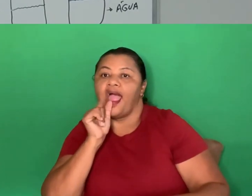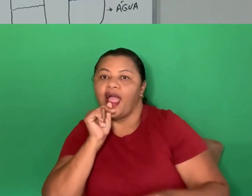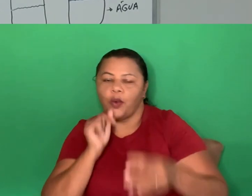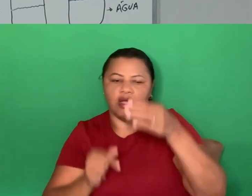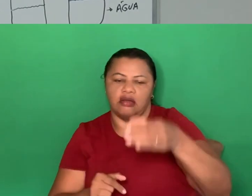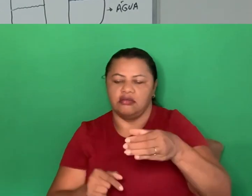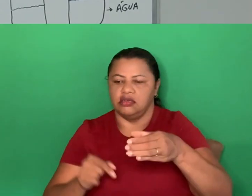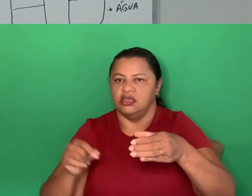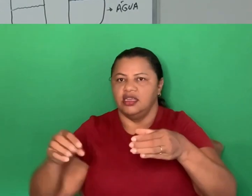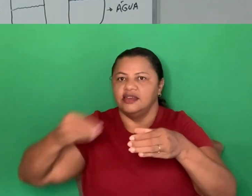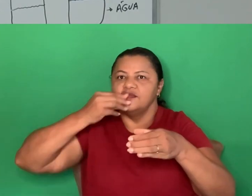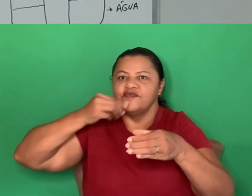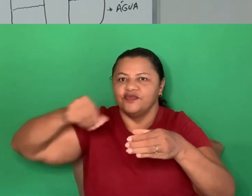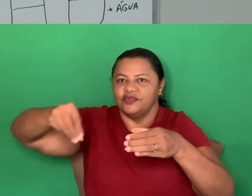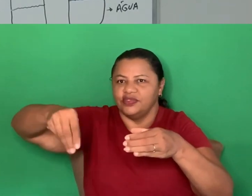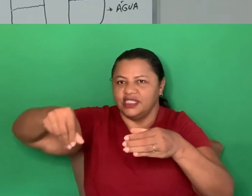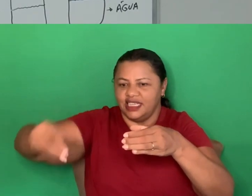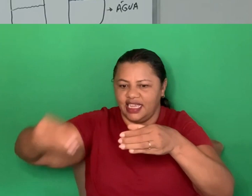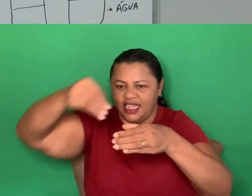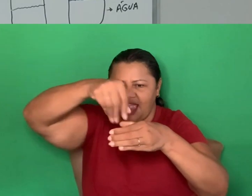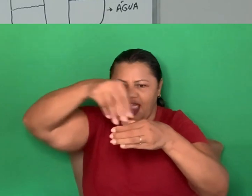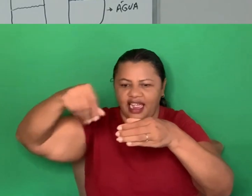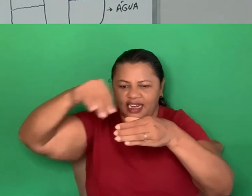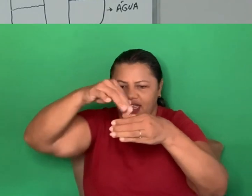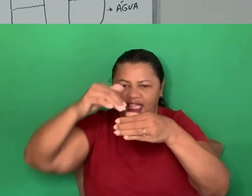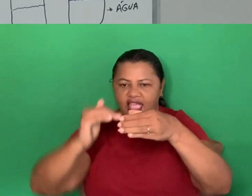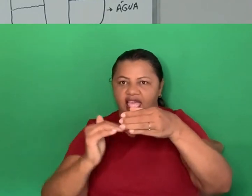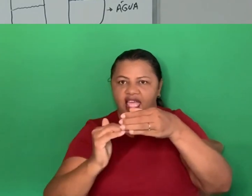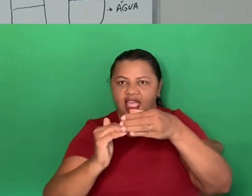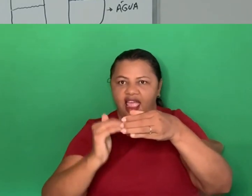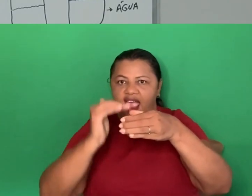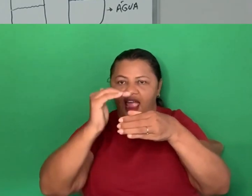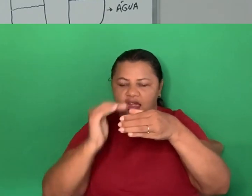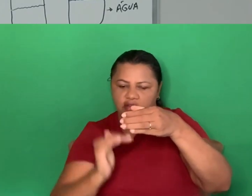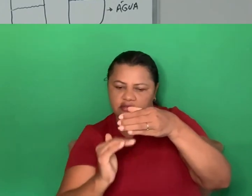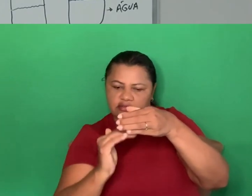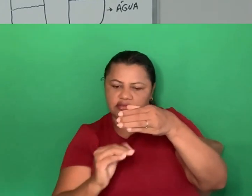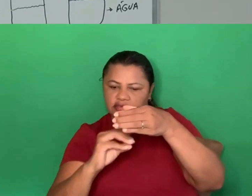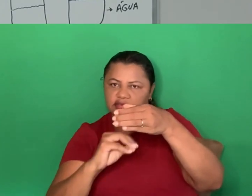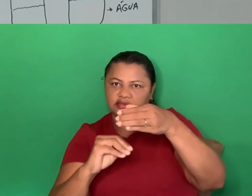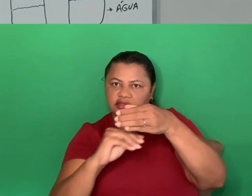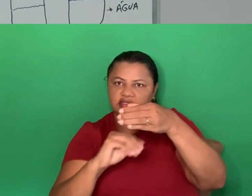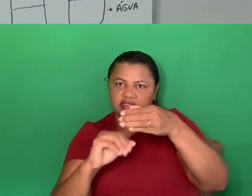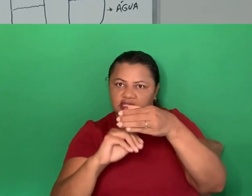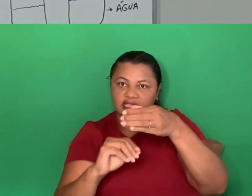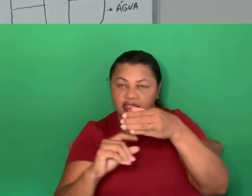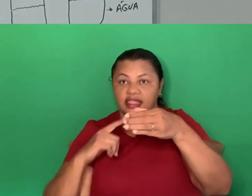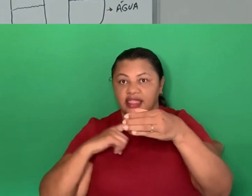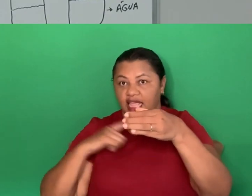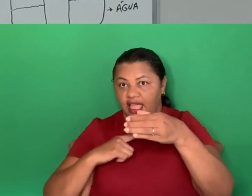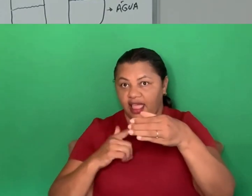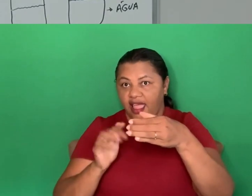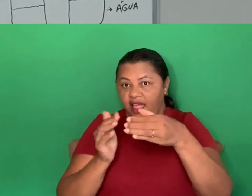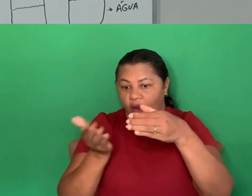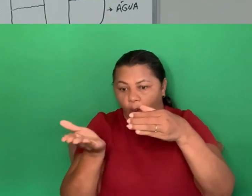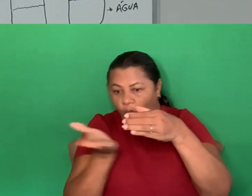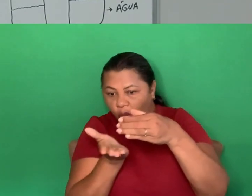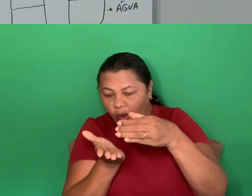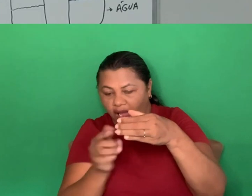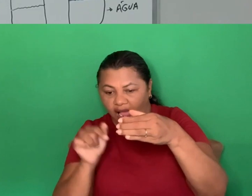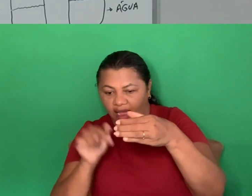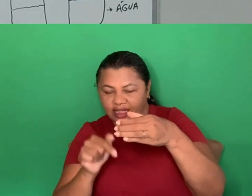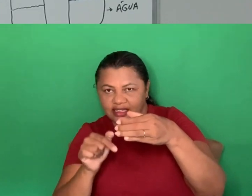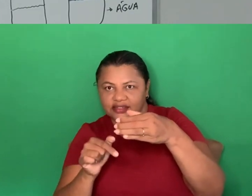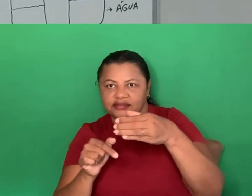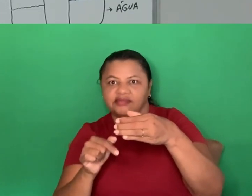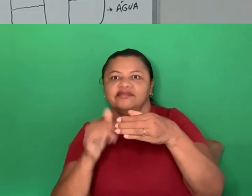substância pura. É um sistema e é um sistema homogêneo. Se eu tiver água e álcool, é um sistema, e é um sistema homogêneo,